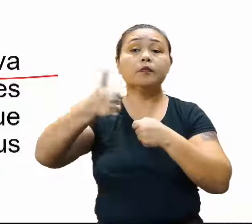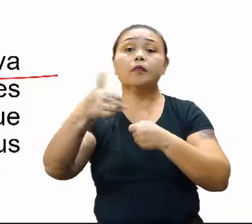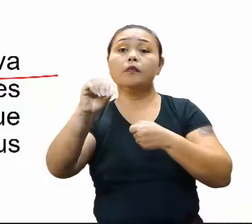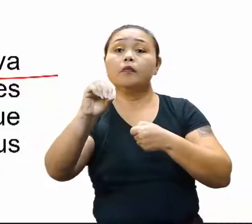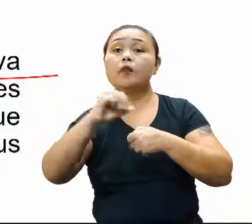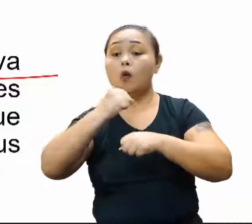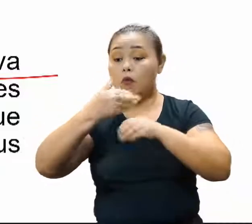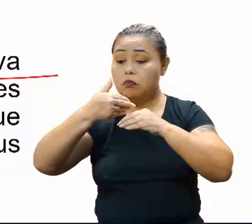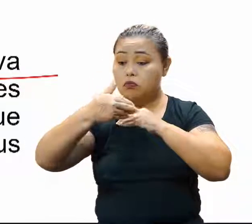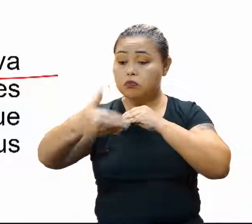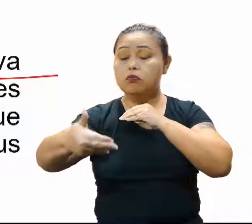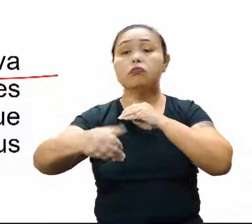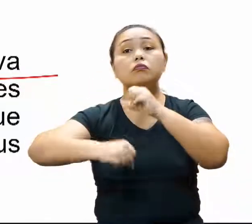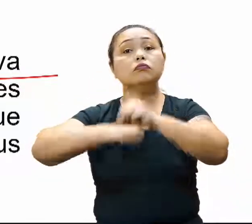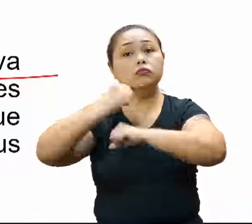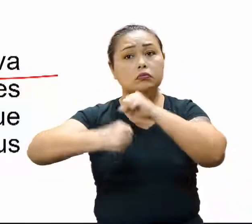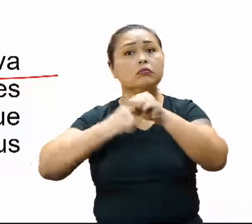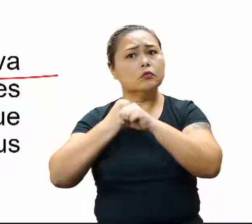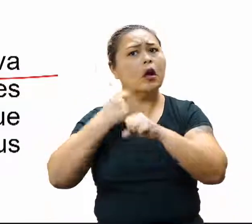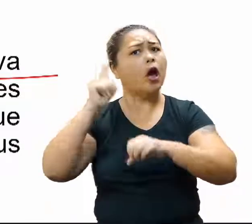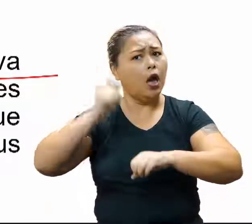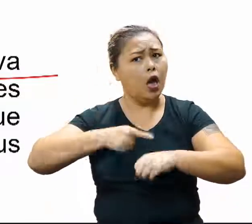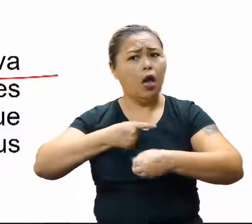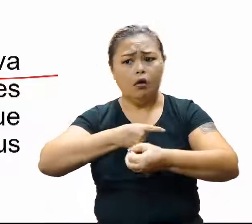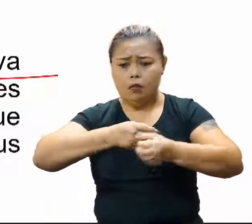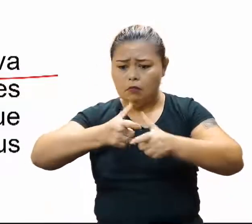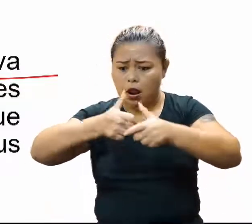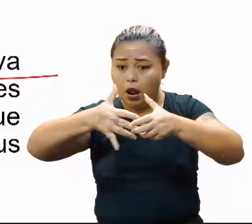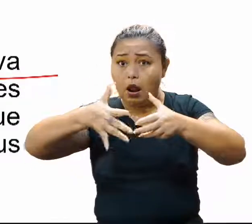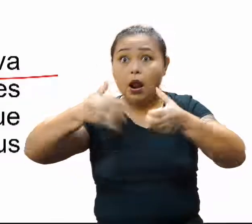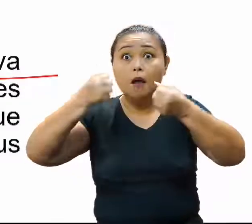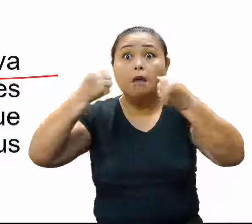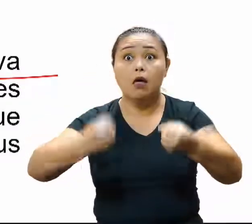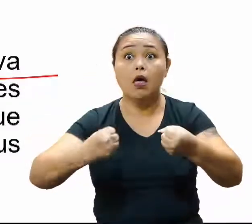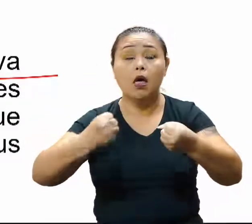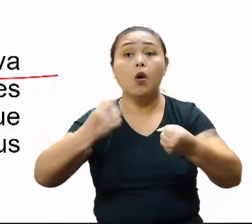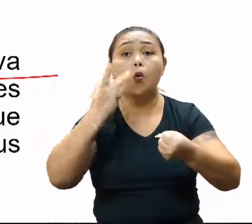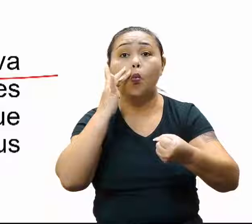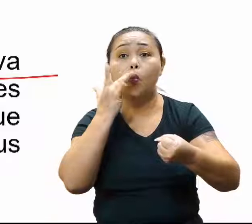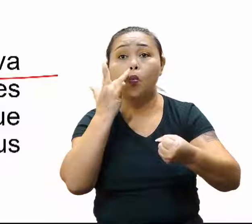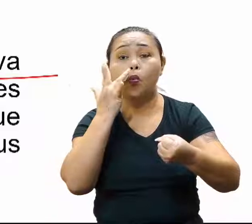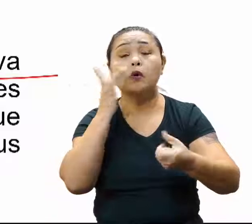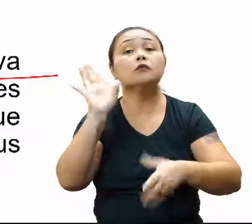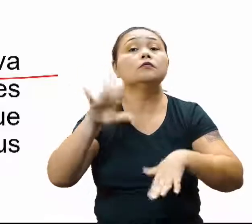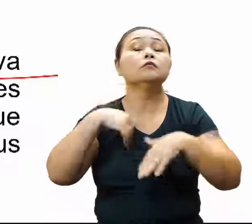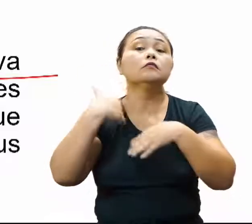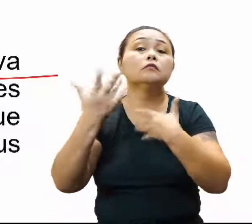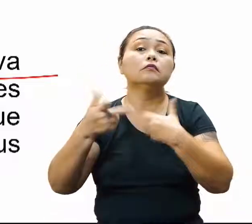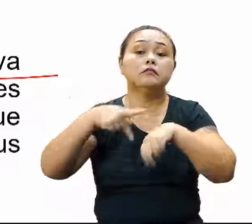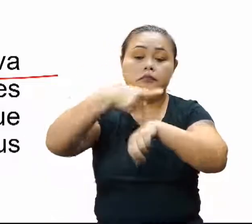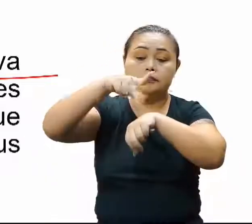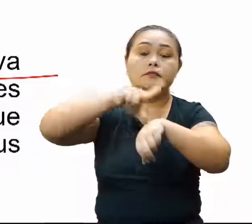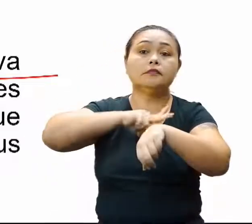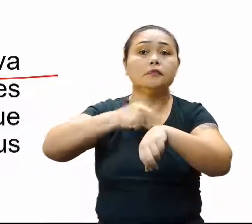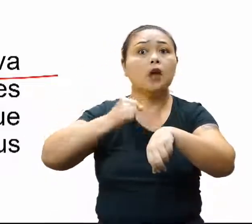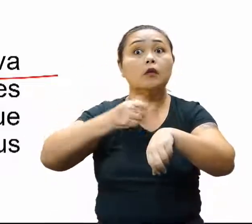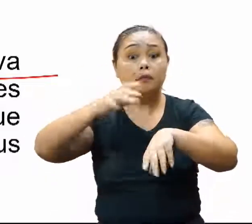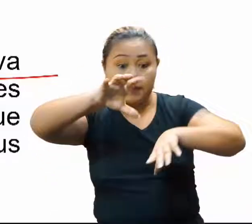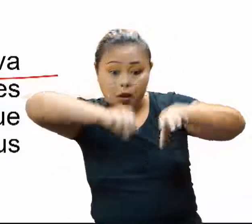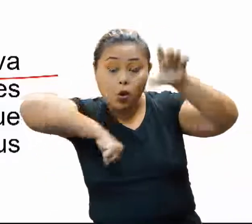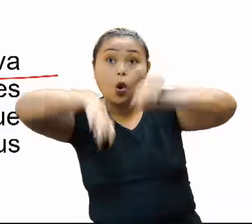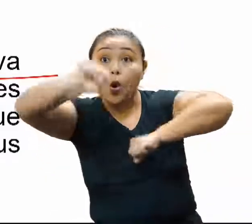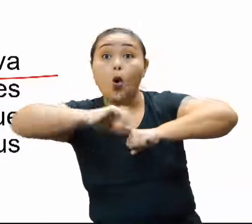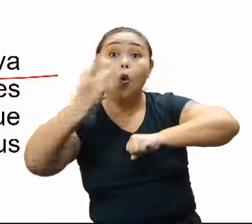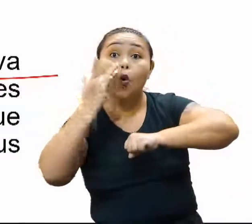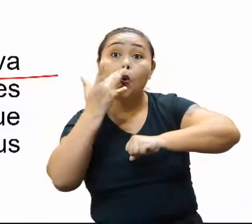ano, é muito ouro. Então, Portugal retirou muito ouro do Brasil? Sim. Aluno, tu não